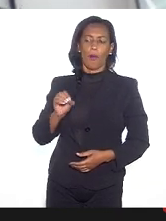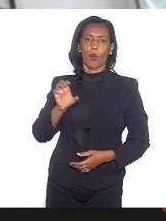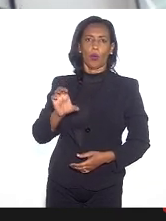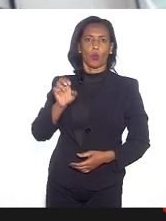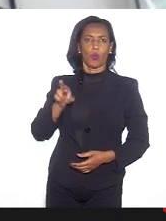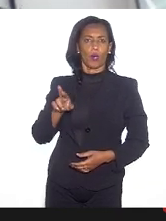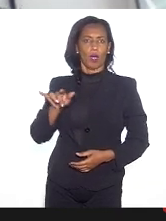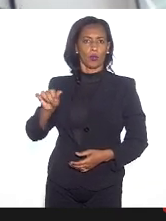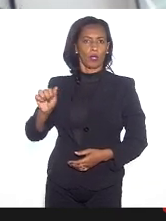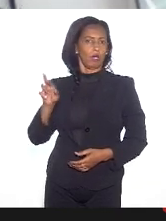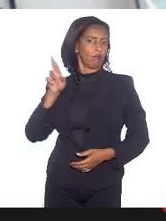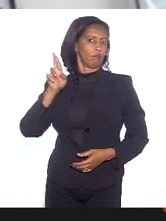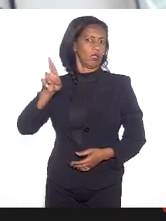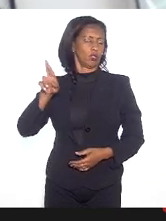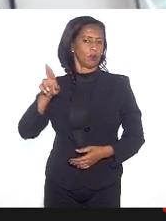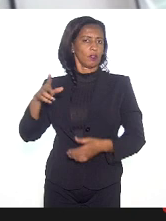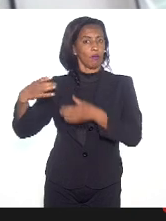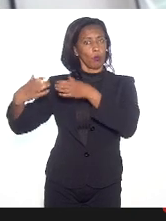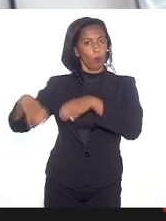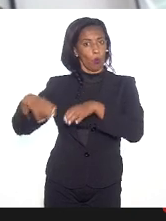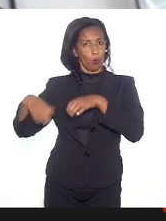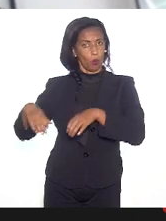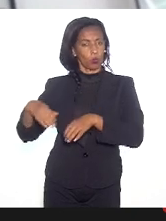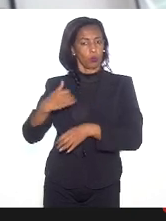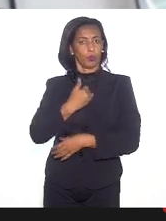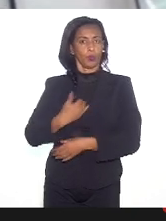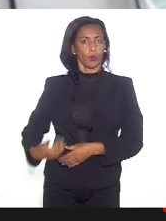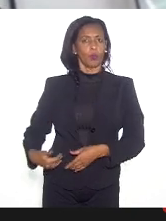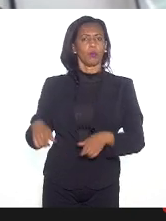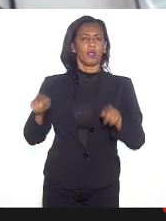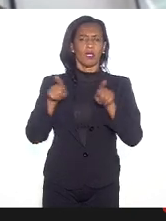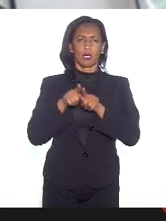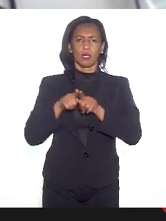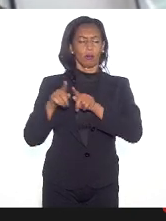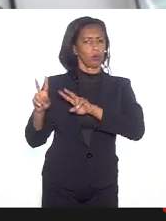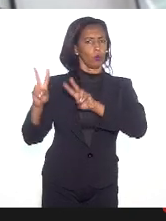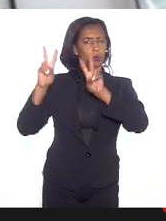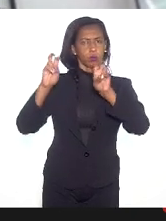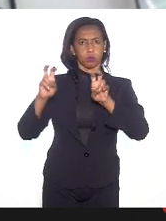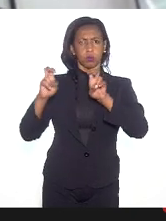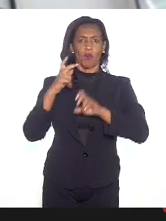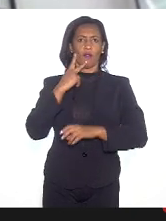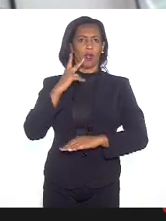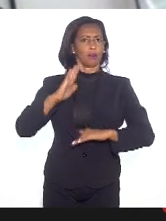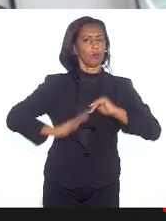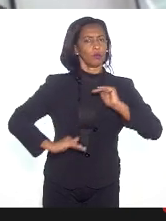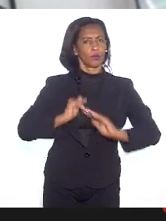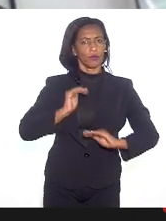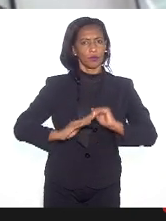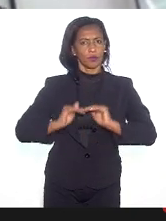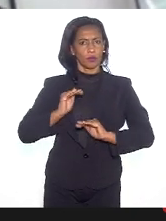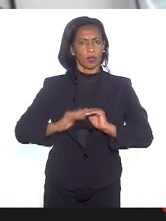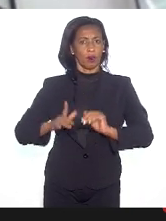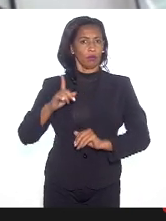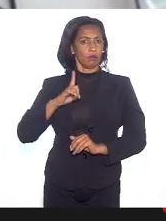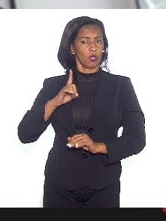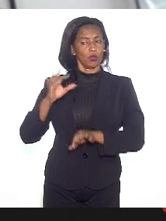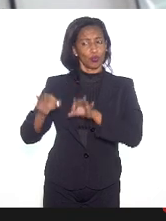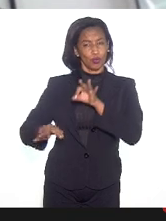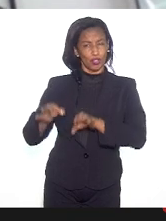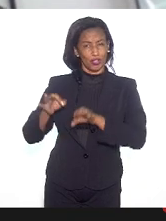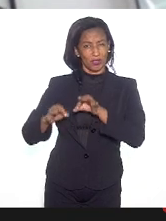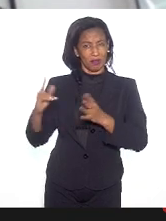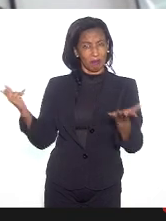responsável no que diz respeito aos concursos públicos e às temáticas relacionadas ao servidor público. Tem justiça seja